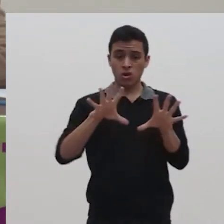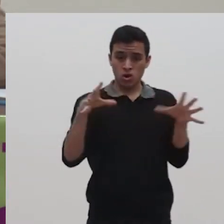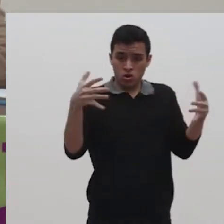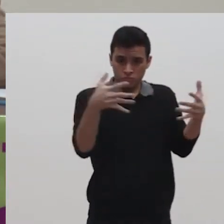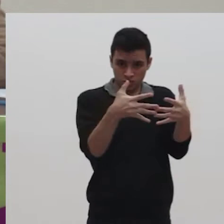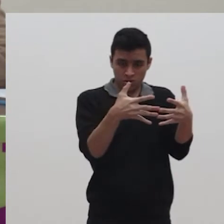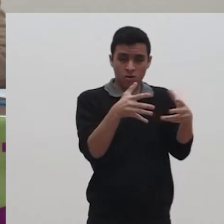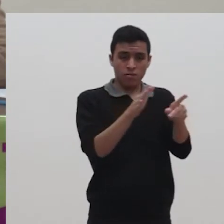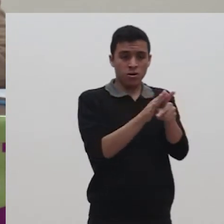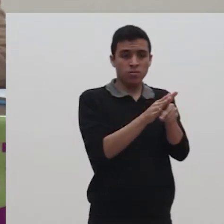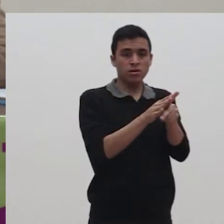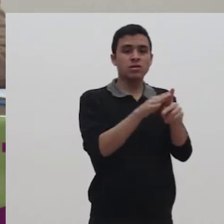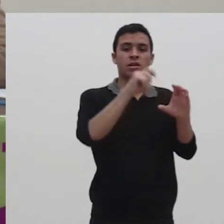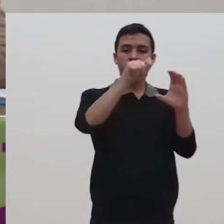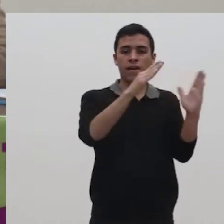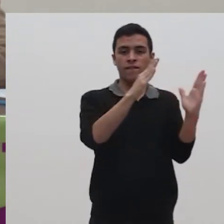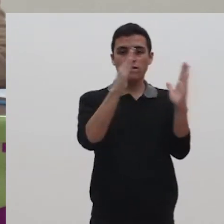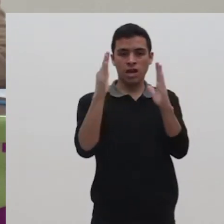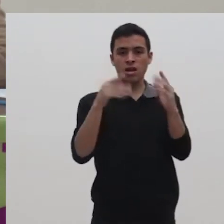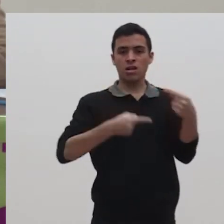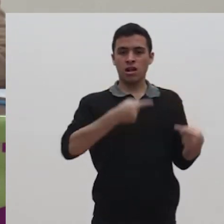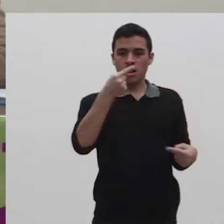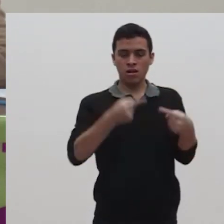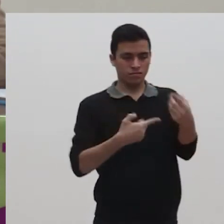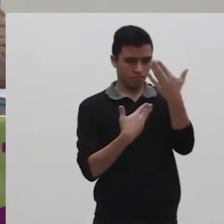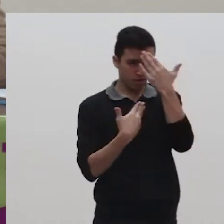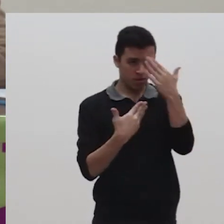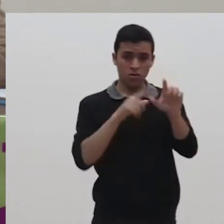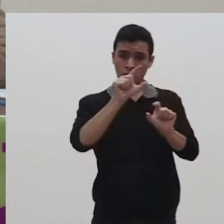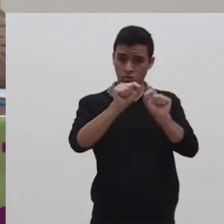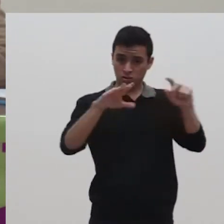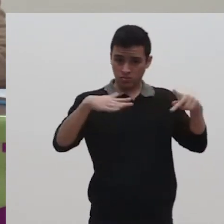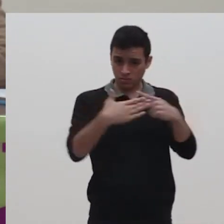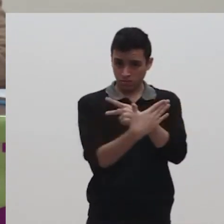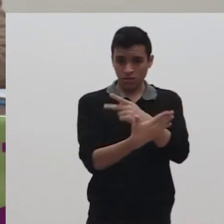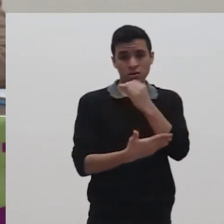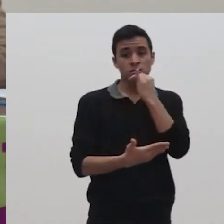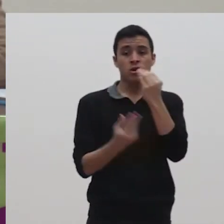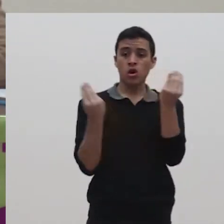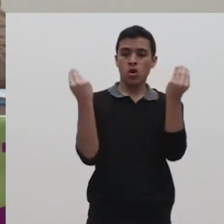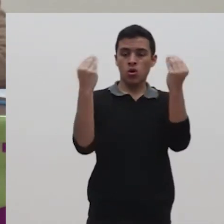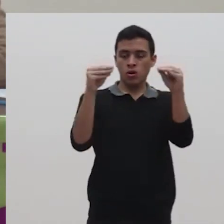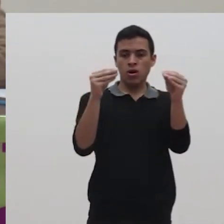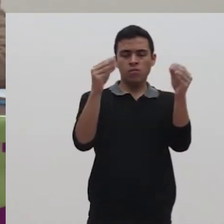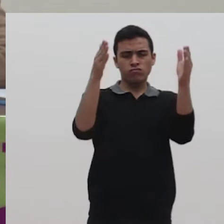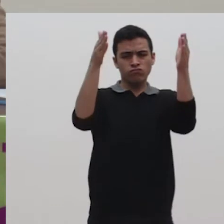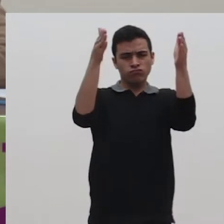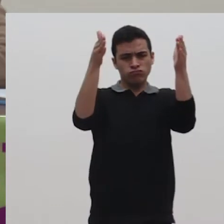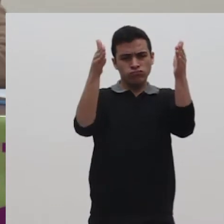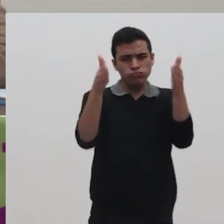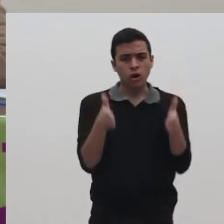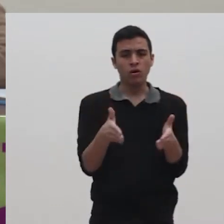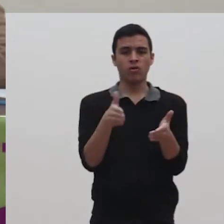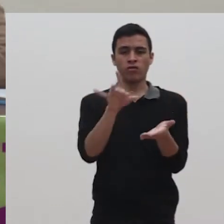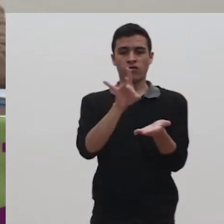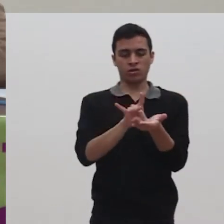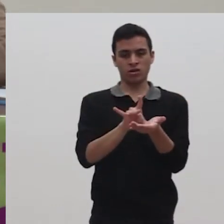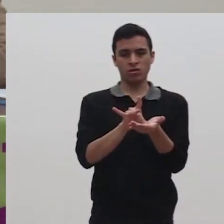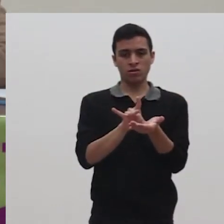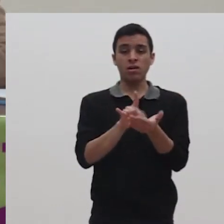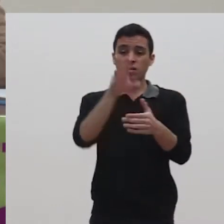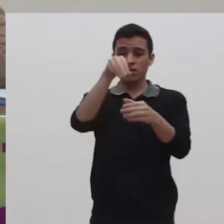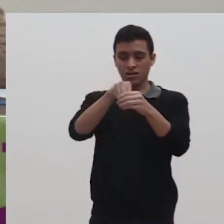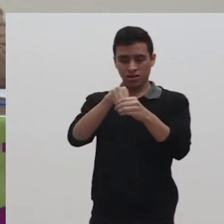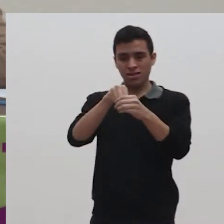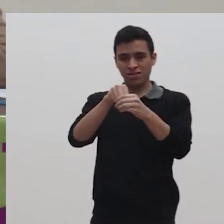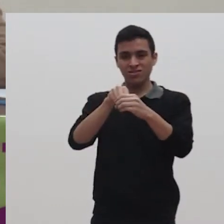Paritária de Consulta por gravar os debates, né? Então, e por colocá-las na integralidade, inclusive no site